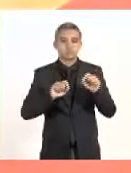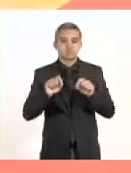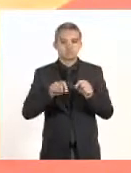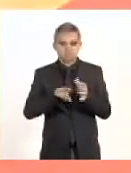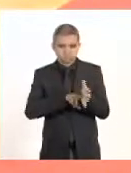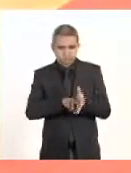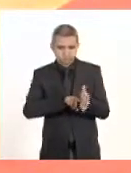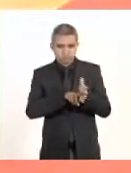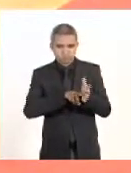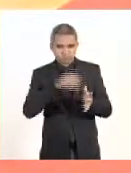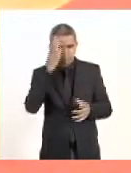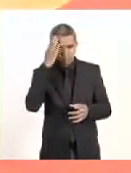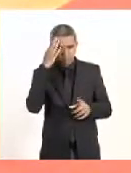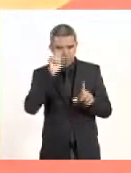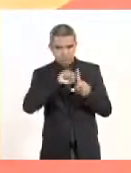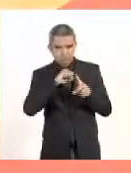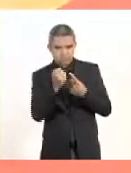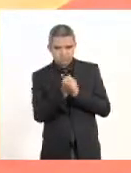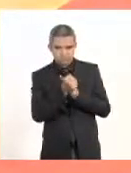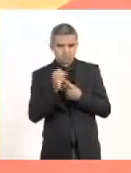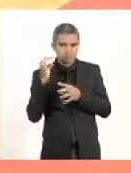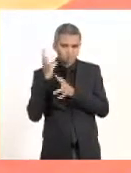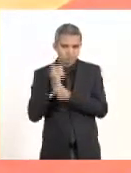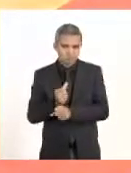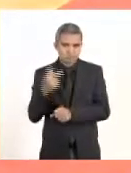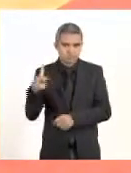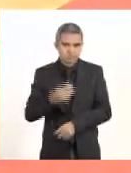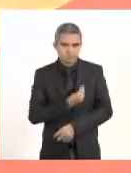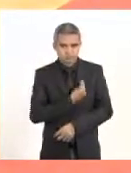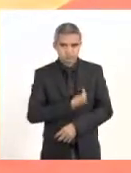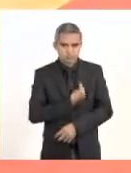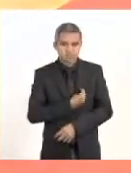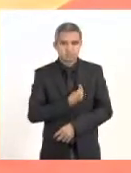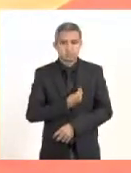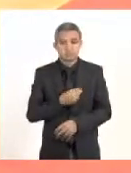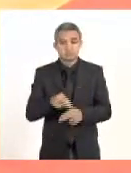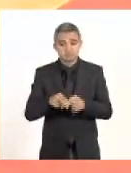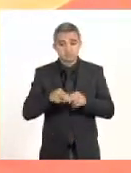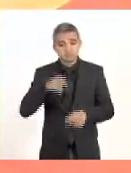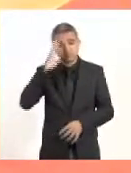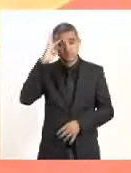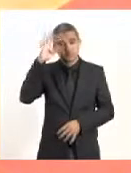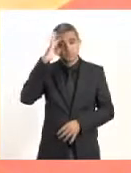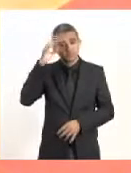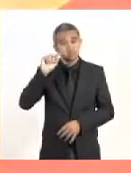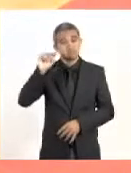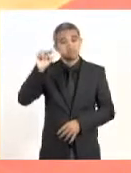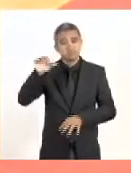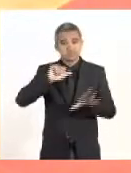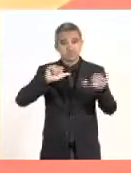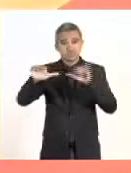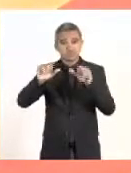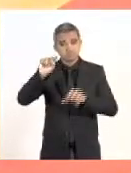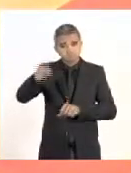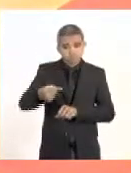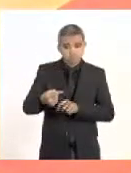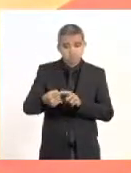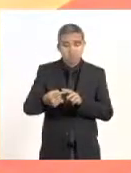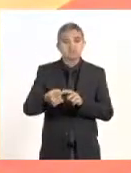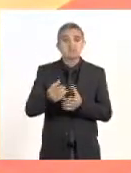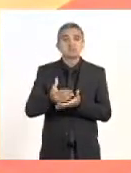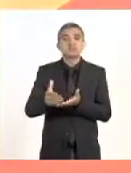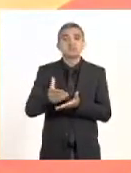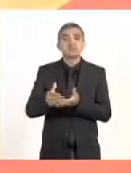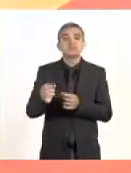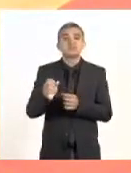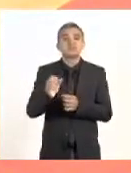condição social, da investigação social. Então, imaginem que de 1.000 ficaram apenas 387.